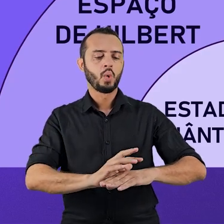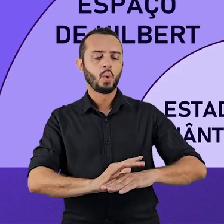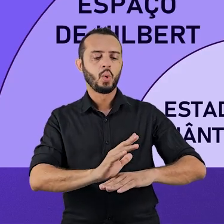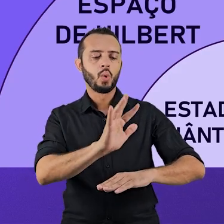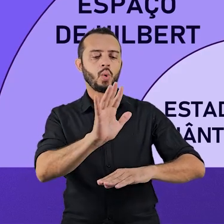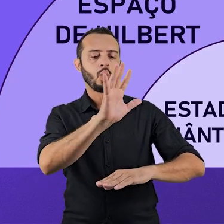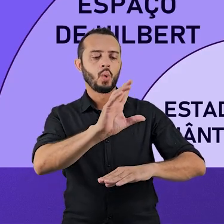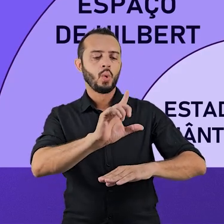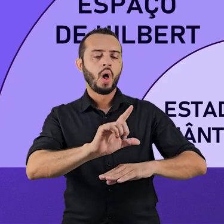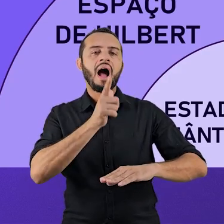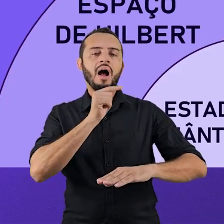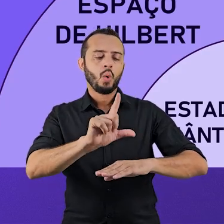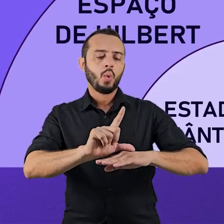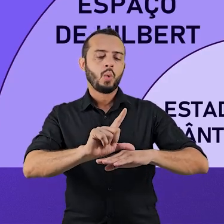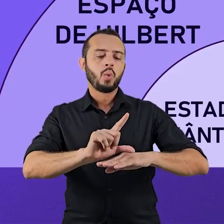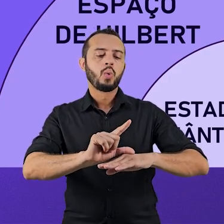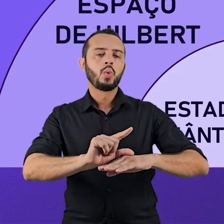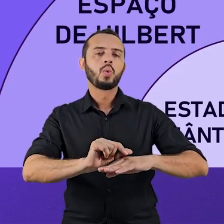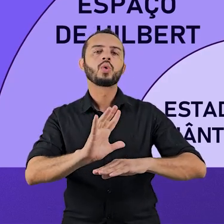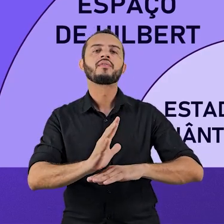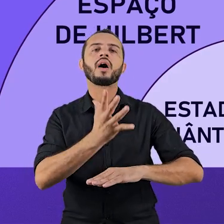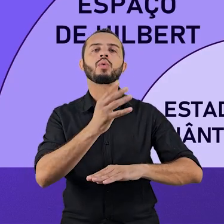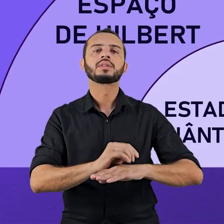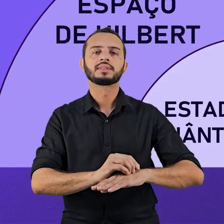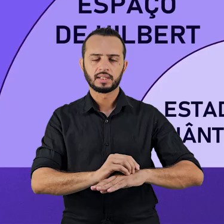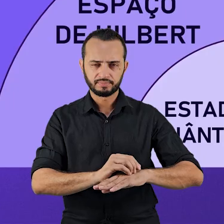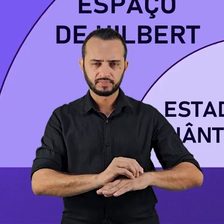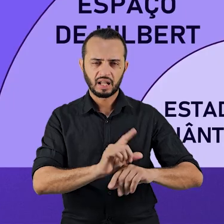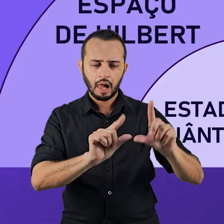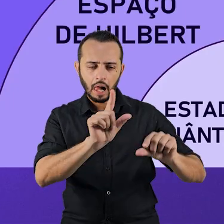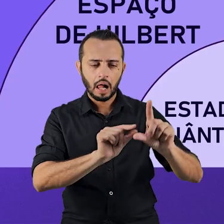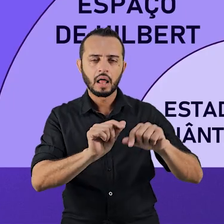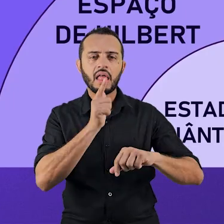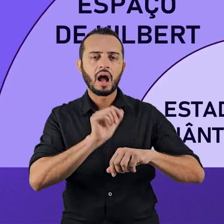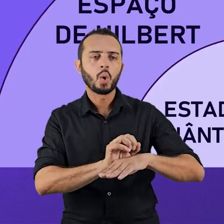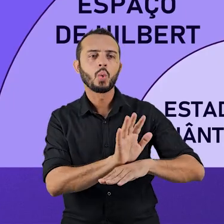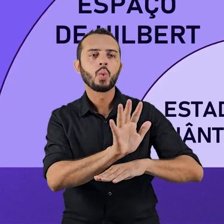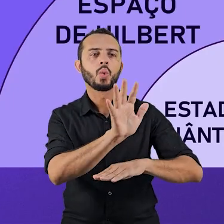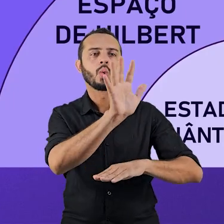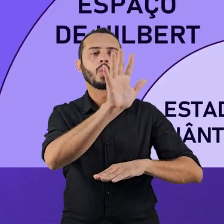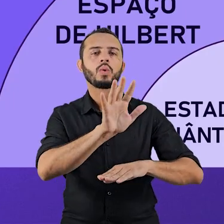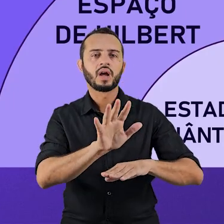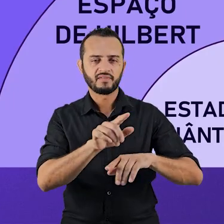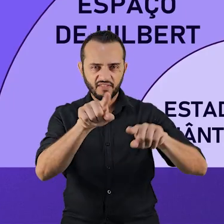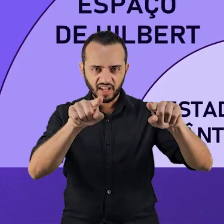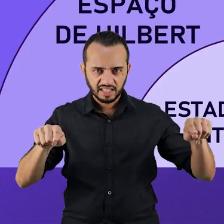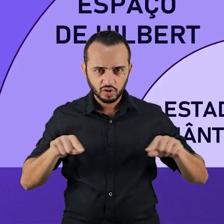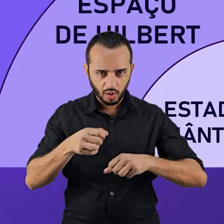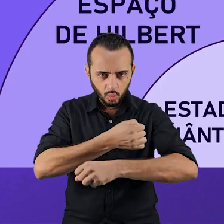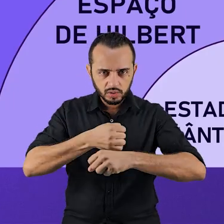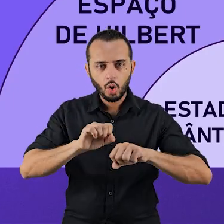vão? Qual é o futuro dessas moléculas d'água? Será que elas vão todas ficar no cantinho da sua cozinha? Ou elas vão se espalhar pela